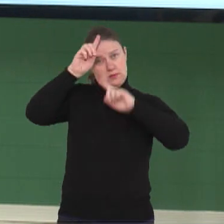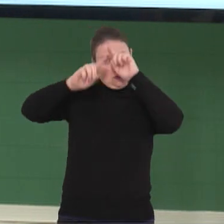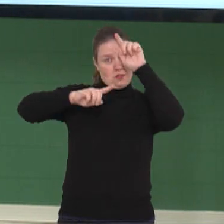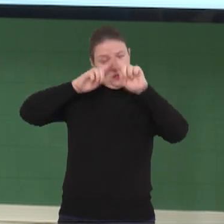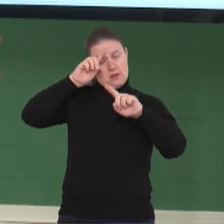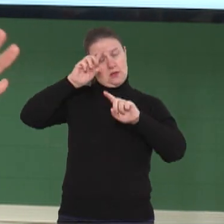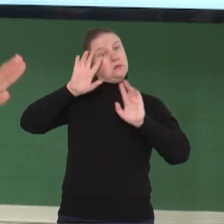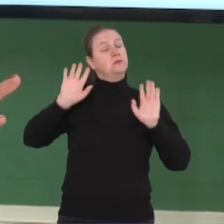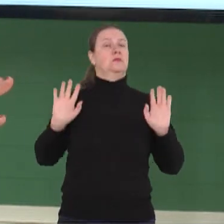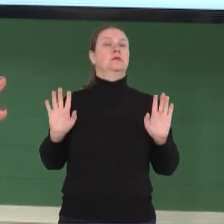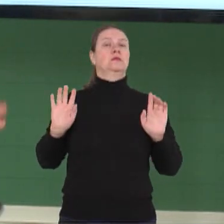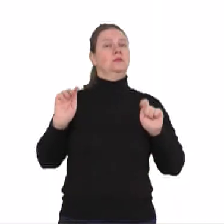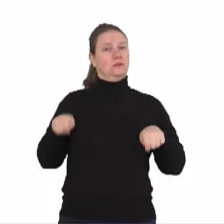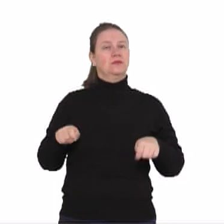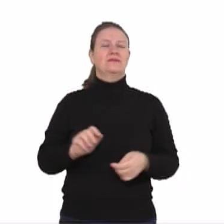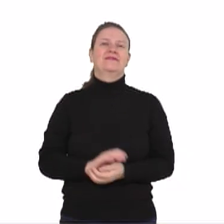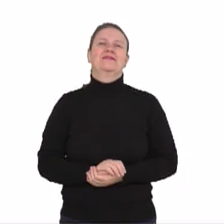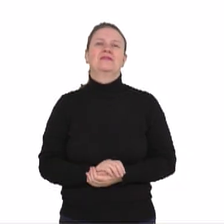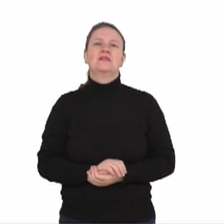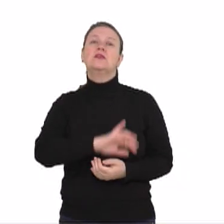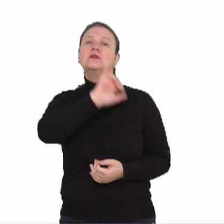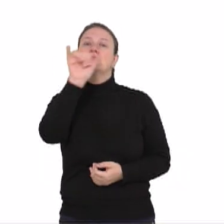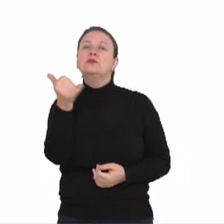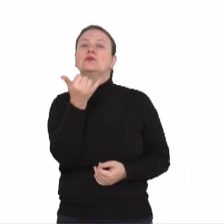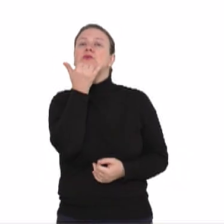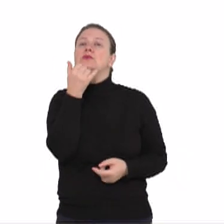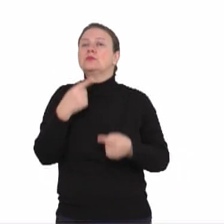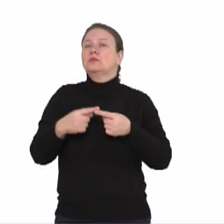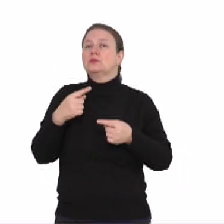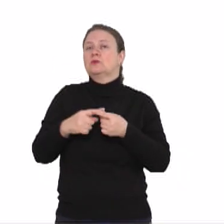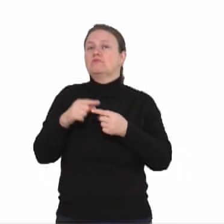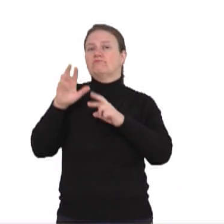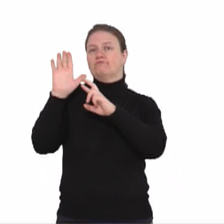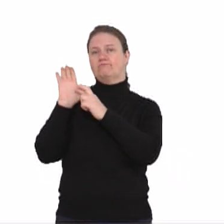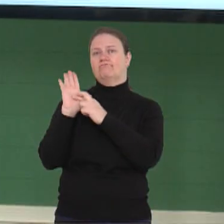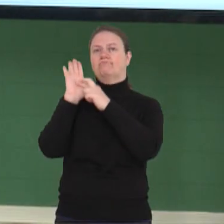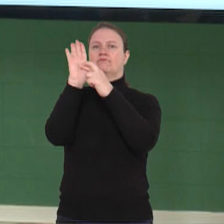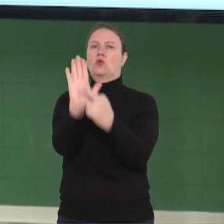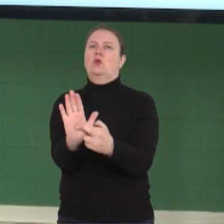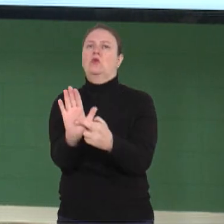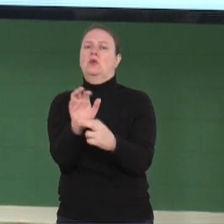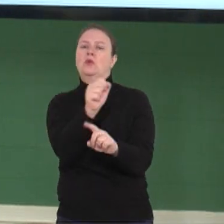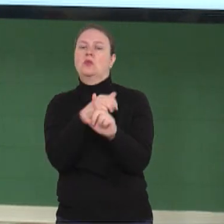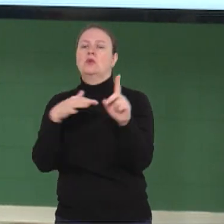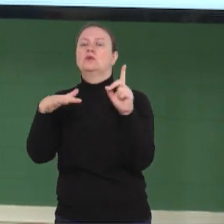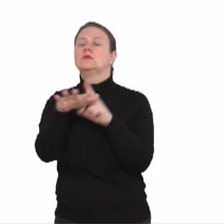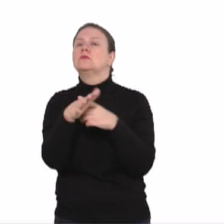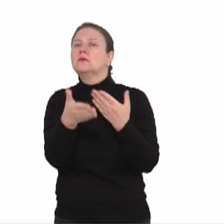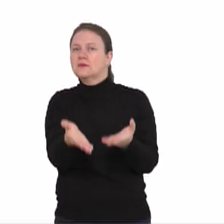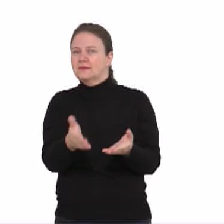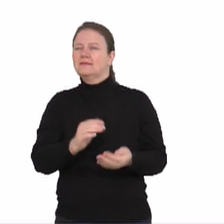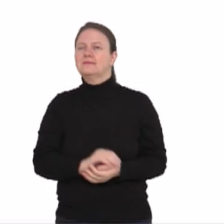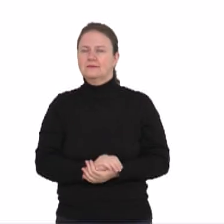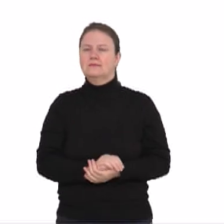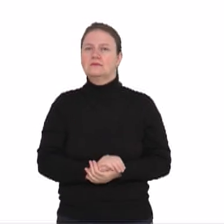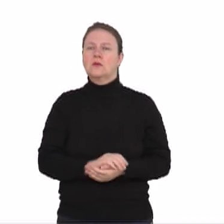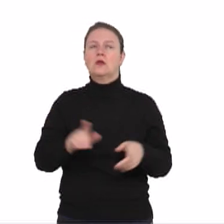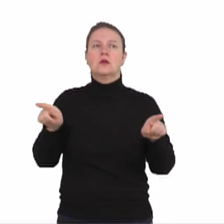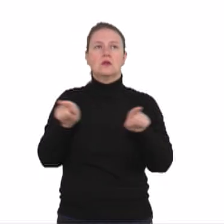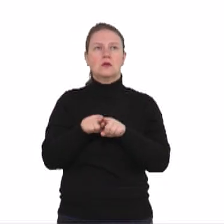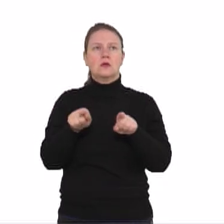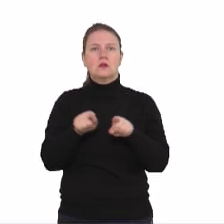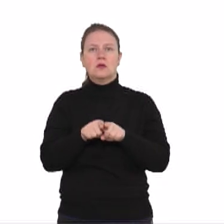aí já e você pode colocar. E justifique porque elas seriam referências aí para essas pessoas. E letra